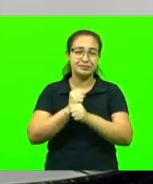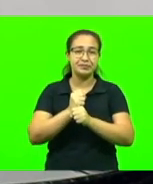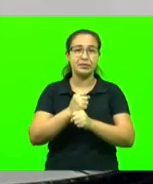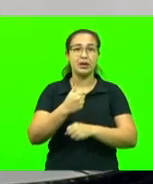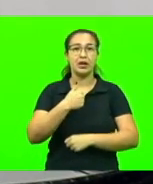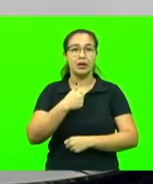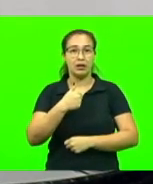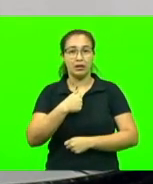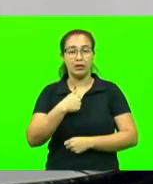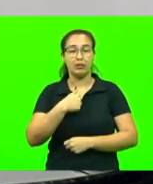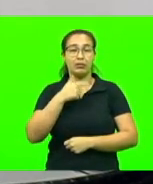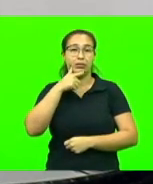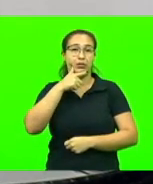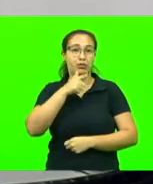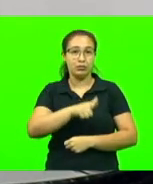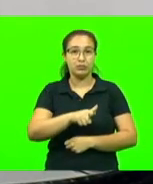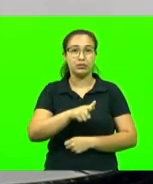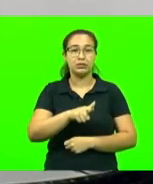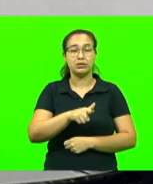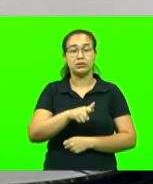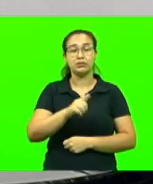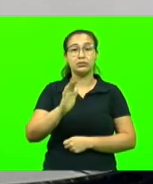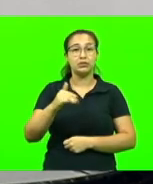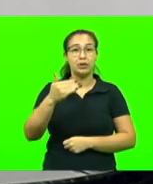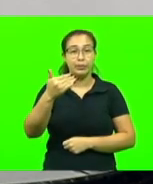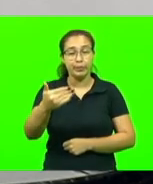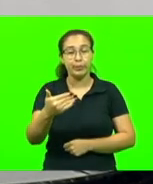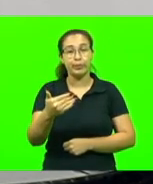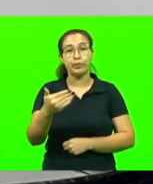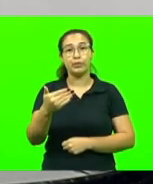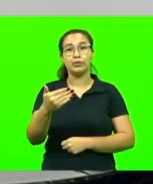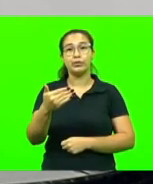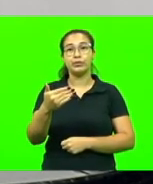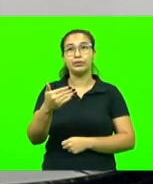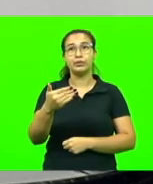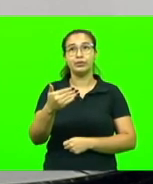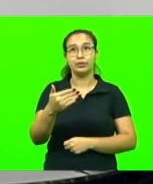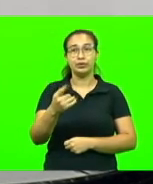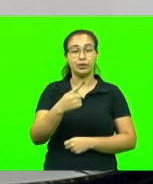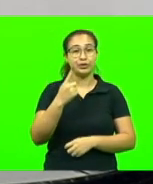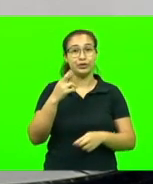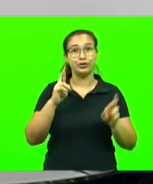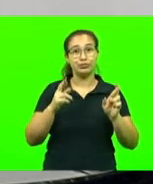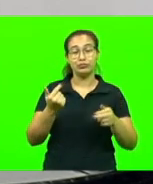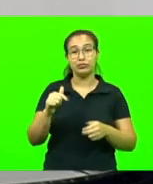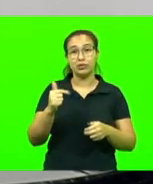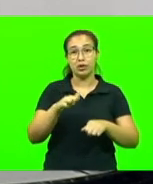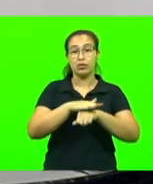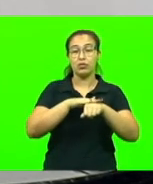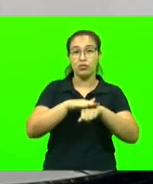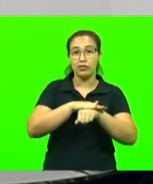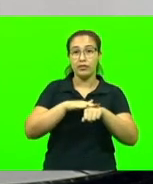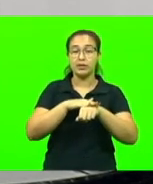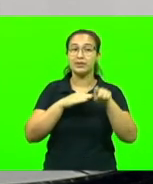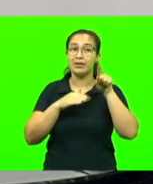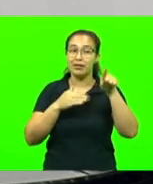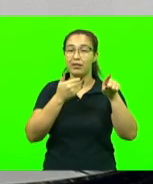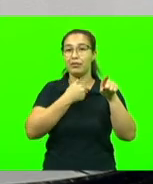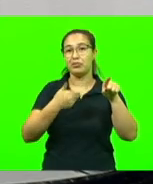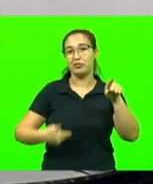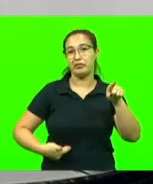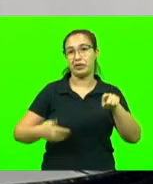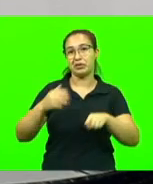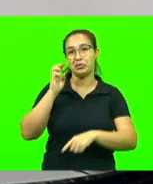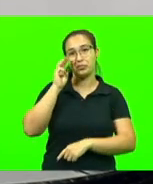o privilégio de, por 2 ou 3 questões depois de exarado, naturalmente, porque não era essa a nossa expectativa, conversar com o próprio governador Moisés, que